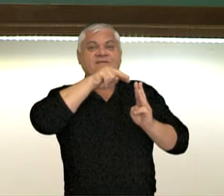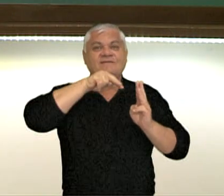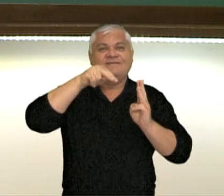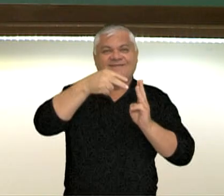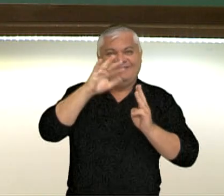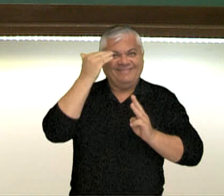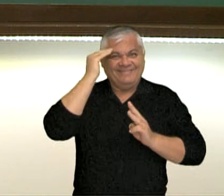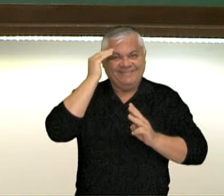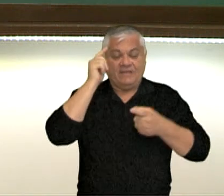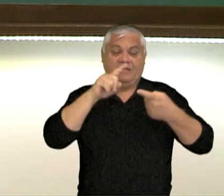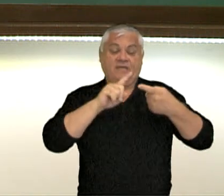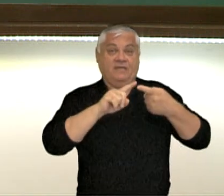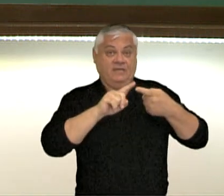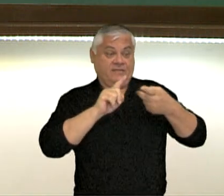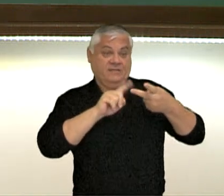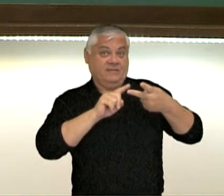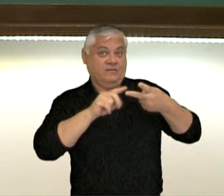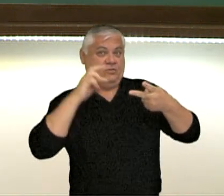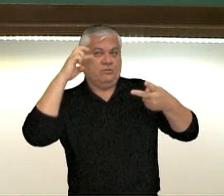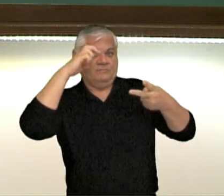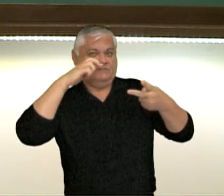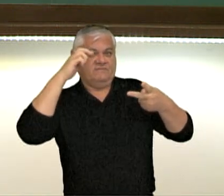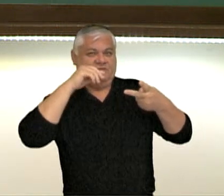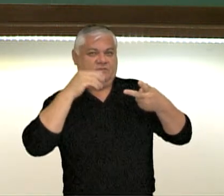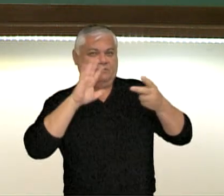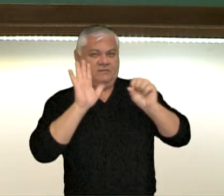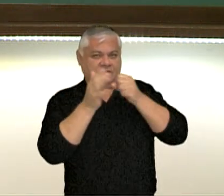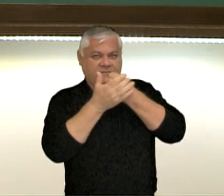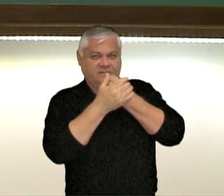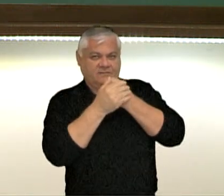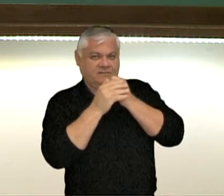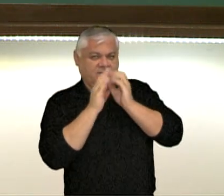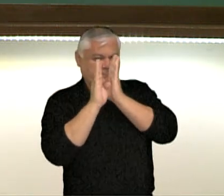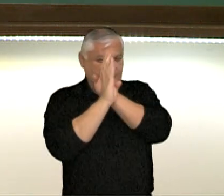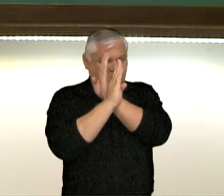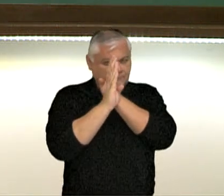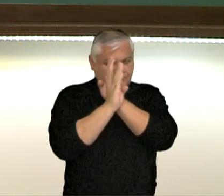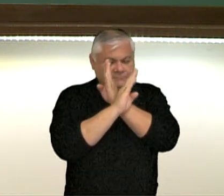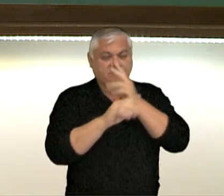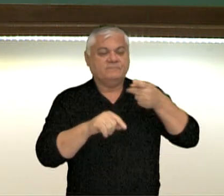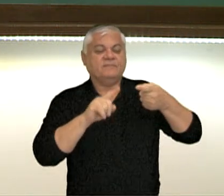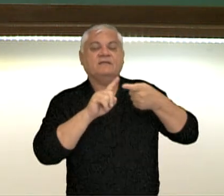narrador observador, que parece que está lá no cantinho, só olhando, e